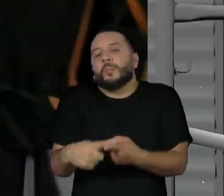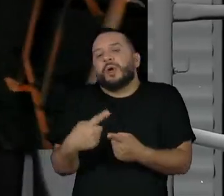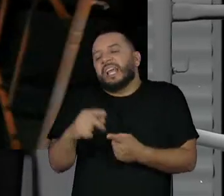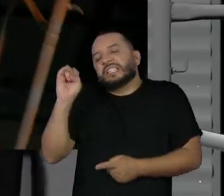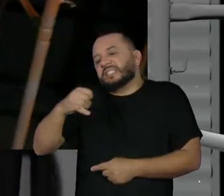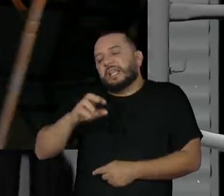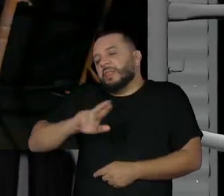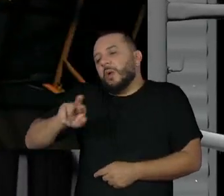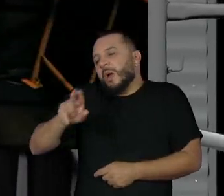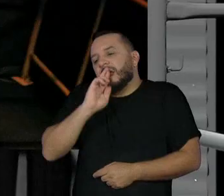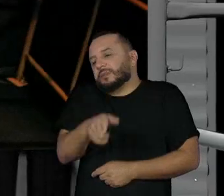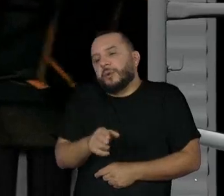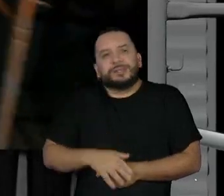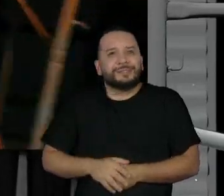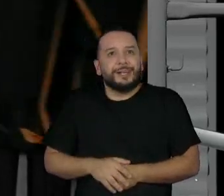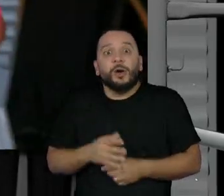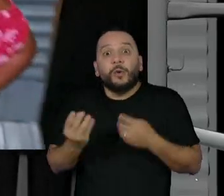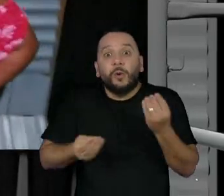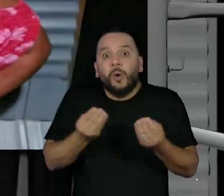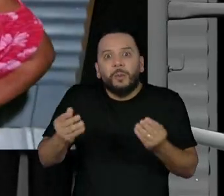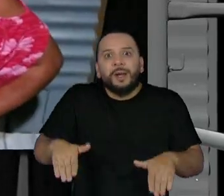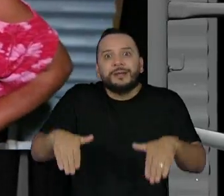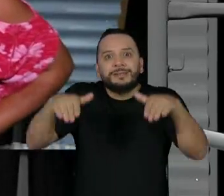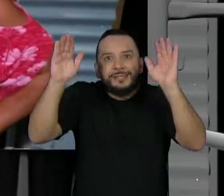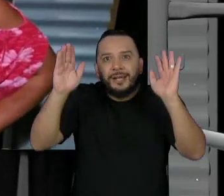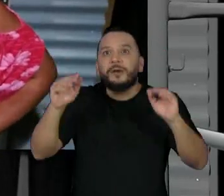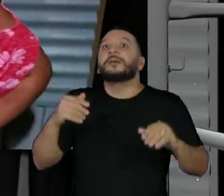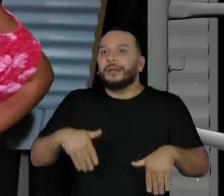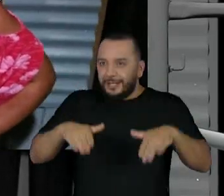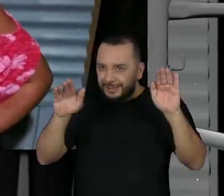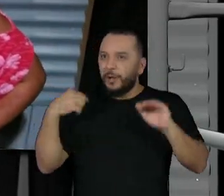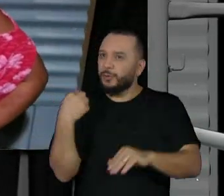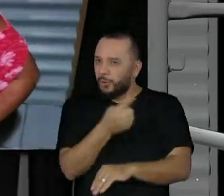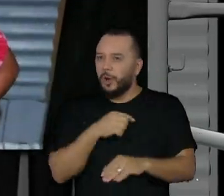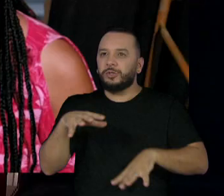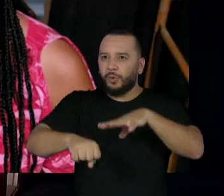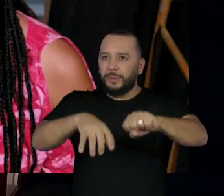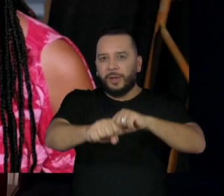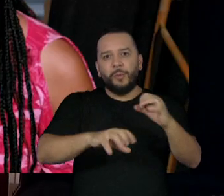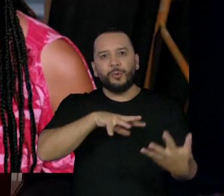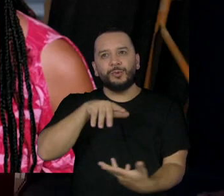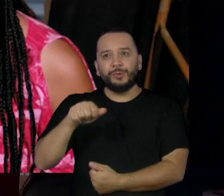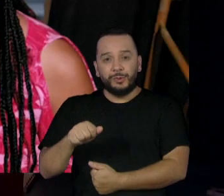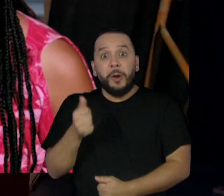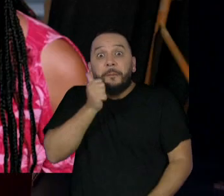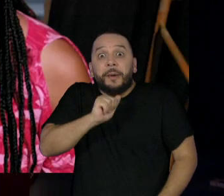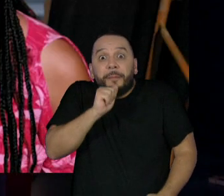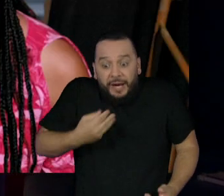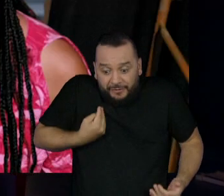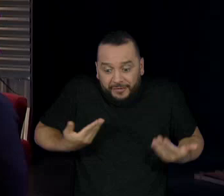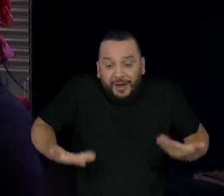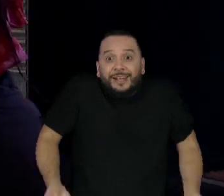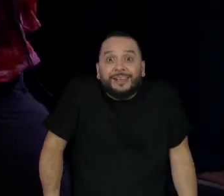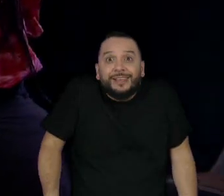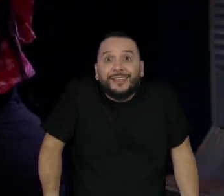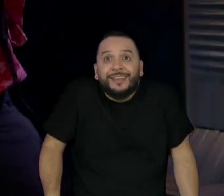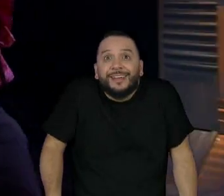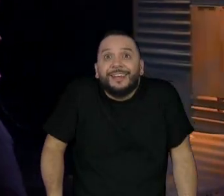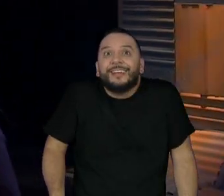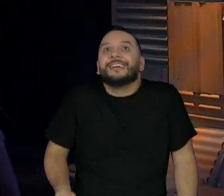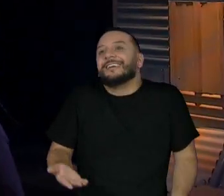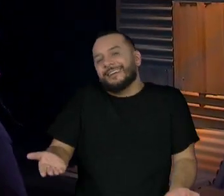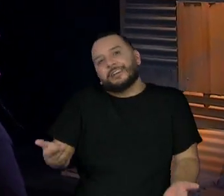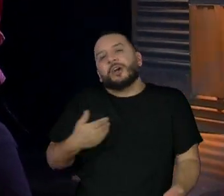Gente, como eles cresceram. A gente cresceu e a gente tá dominando o mundo. Eu não tenho dúvida. Mãe, olha com quem eu tô Dona aqui.